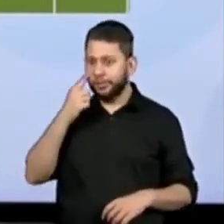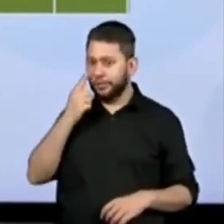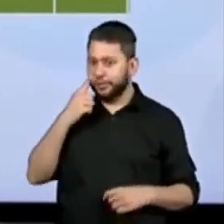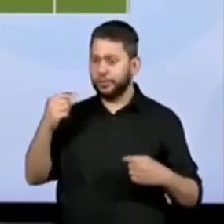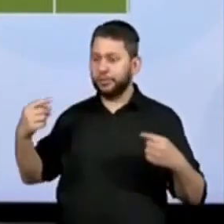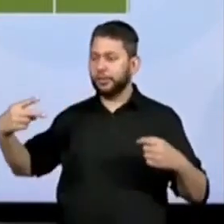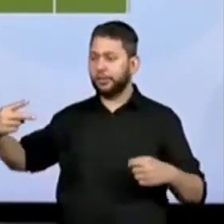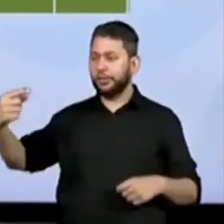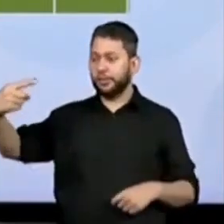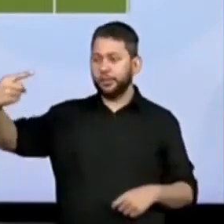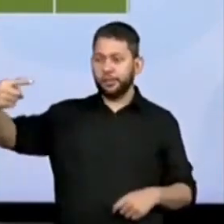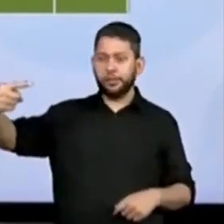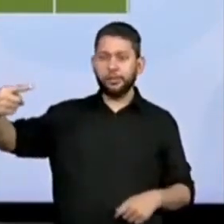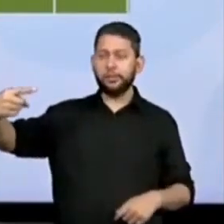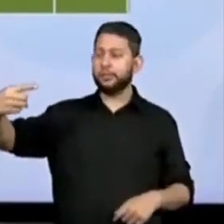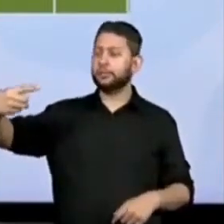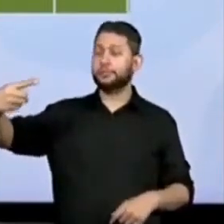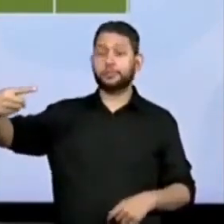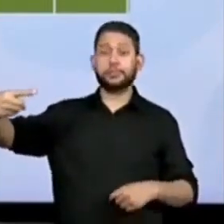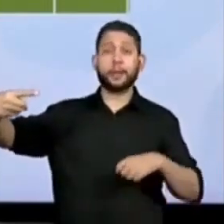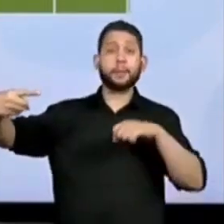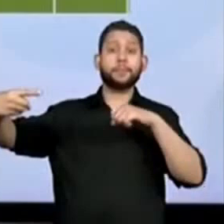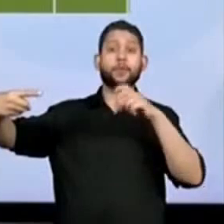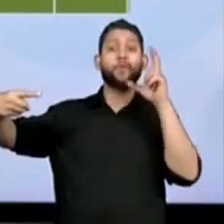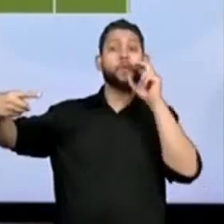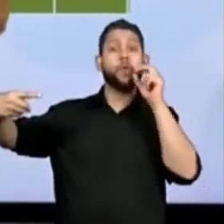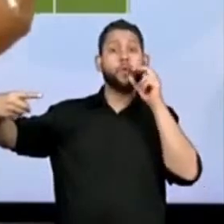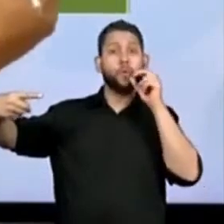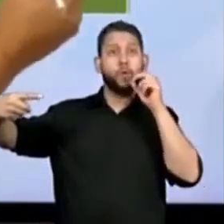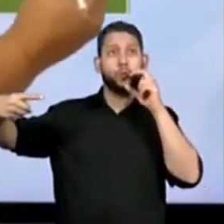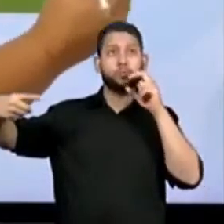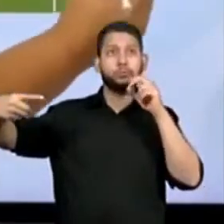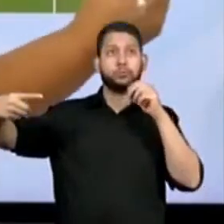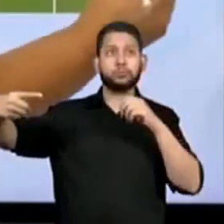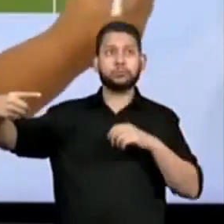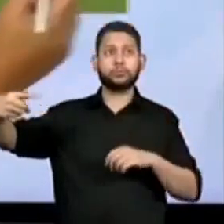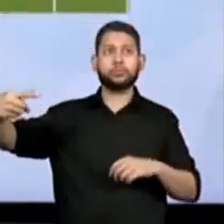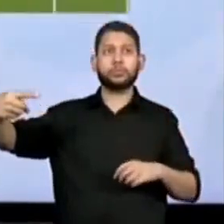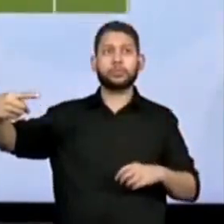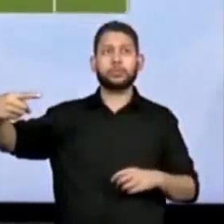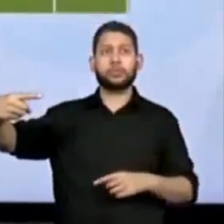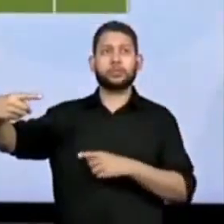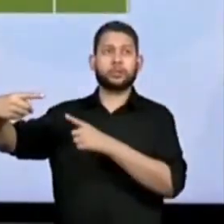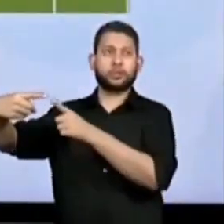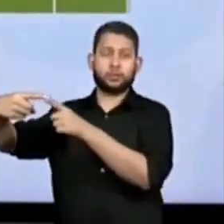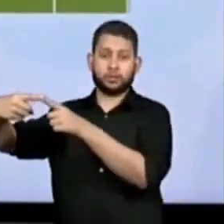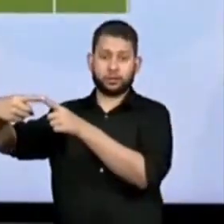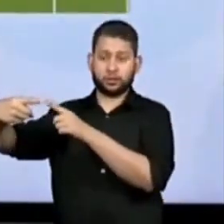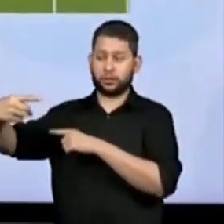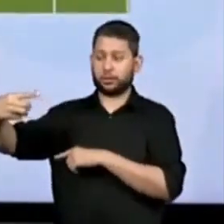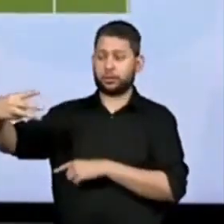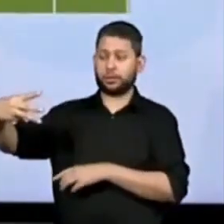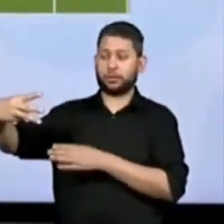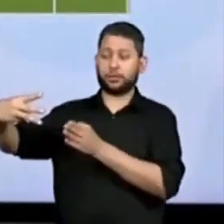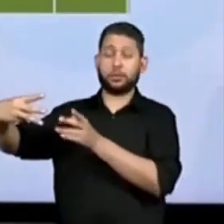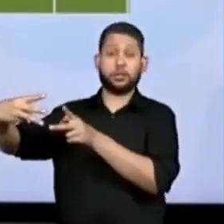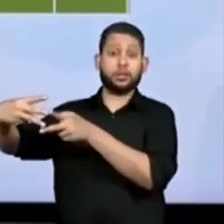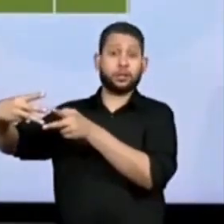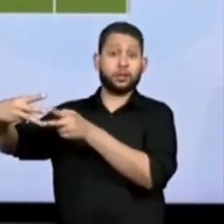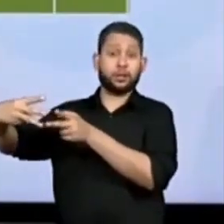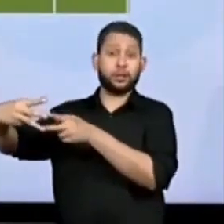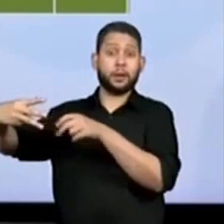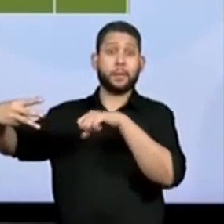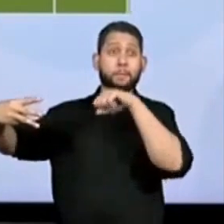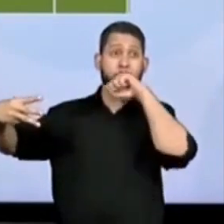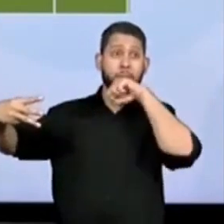E aí a próxima fileira o que a divisão igual lembra eu coloco para mãe